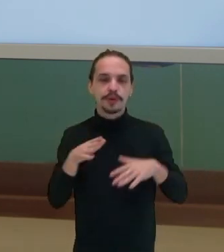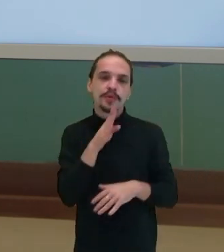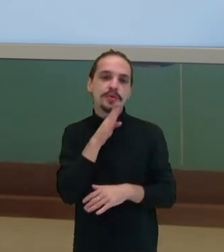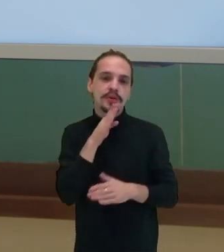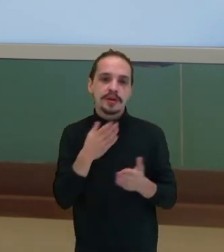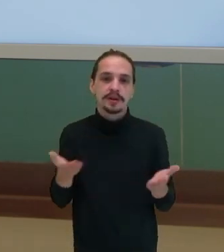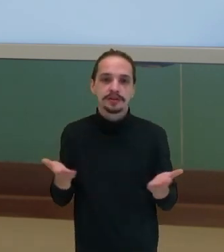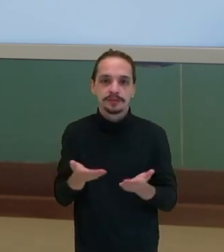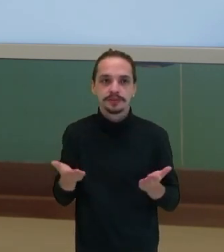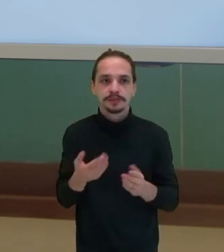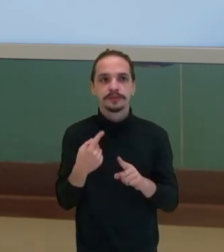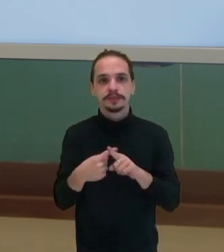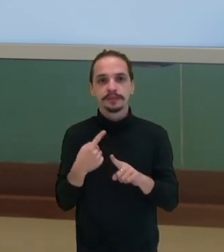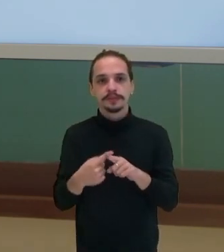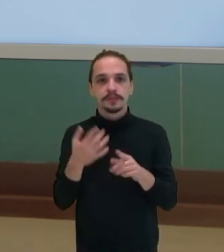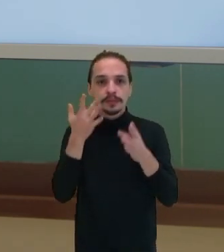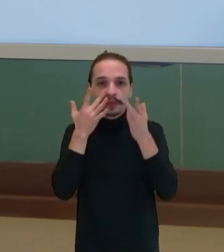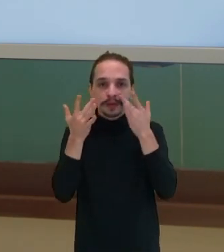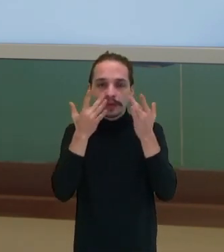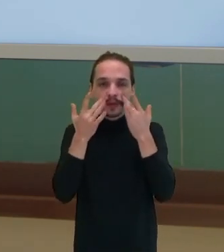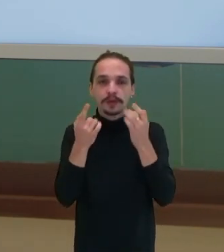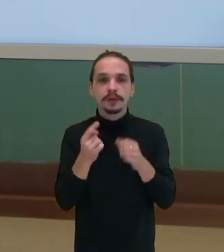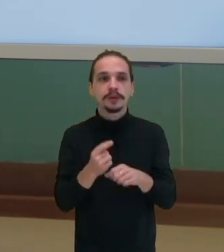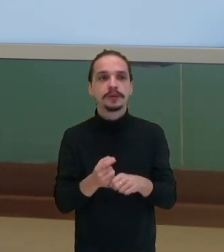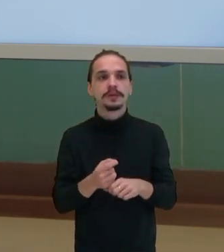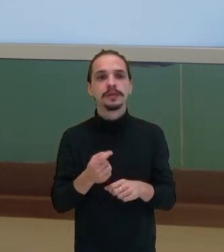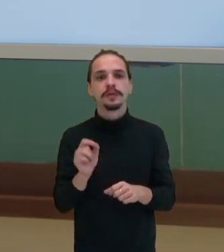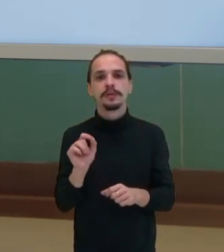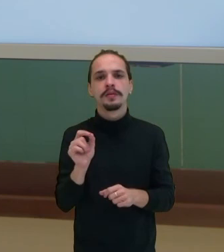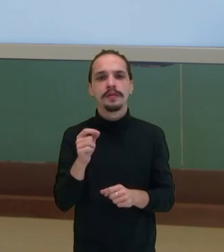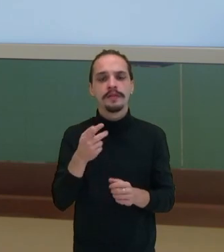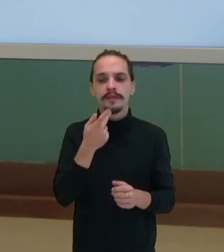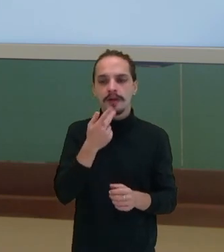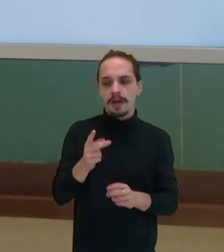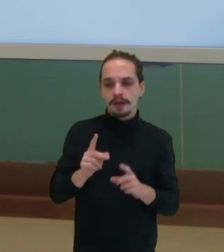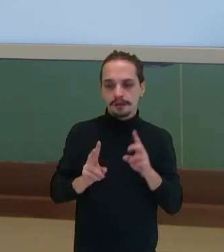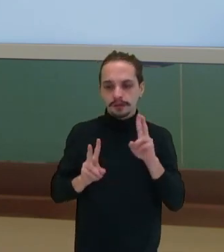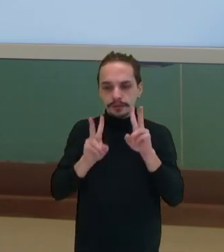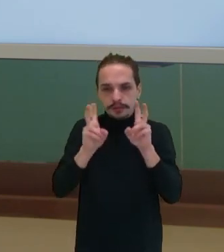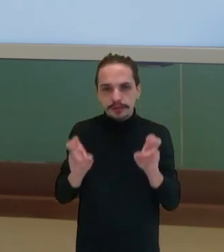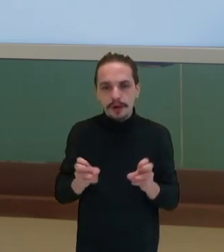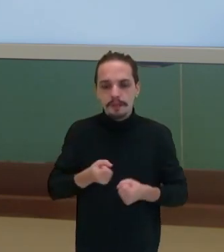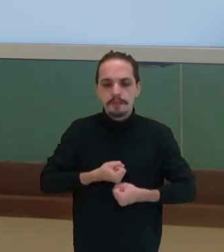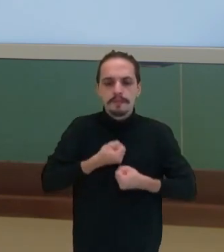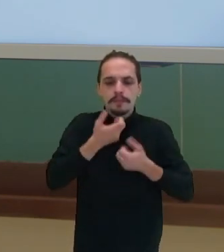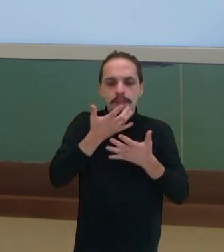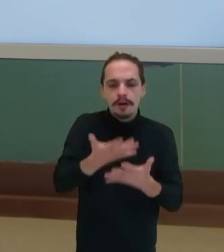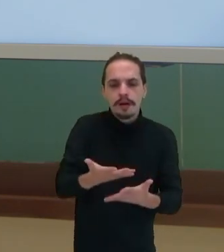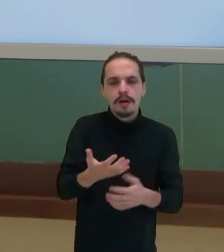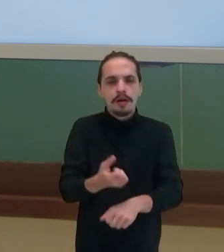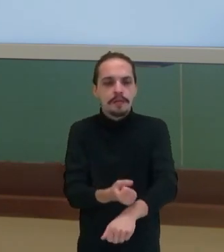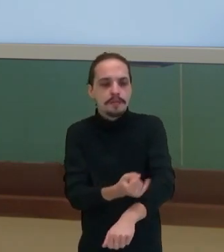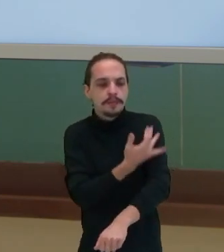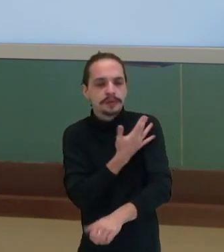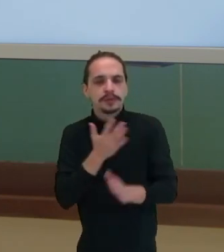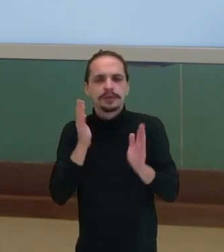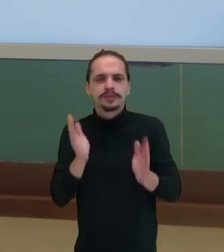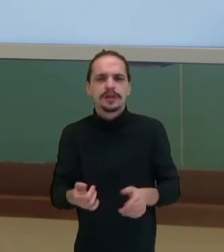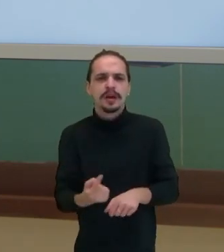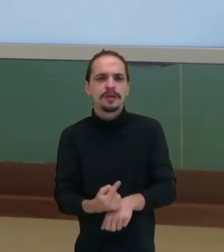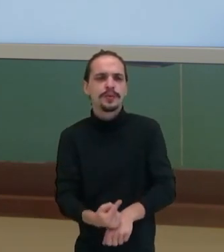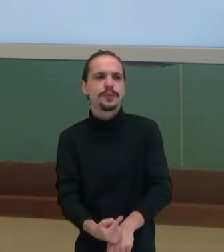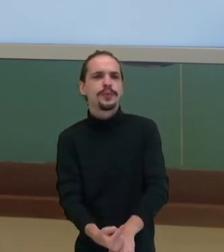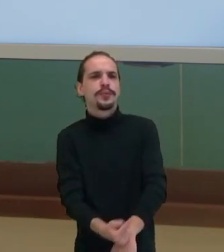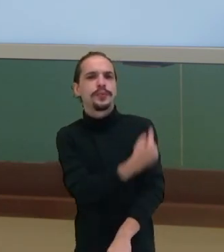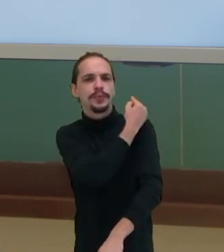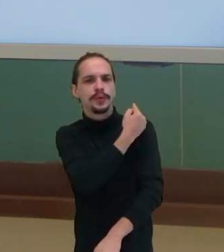Porque o teatro, né, se a gente falar em representar emoções, em sobrevivência, a gente já tem lá na arte rupestre, né?